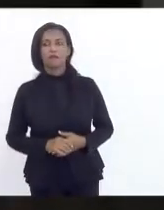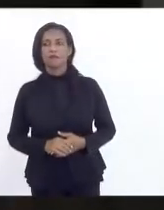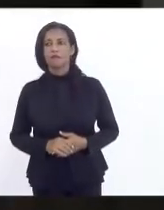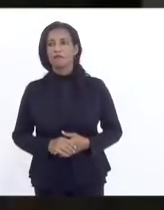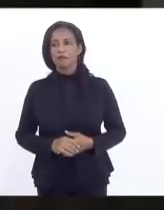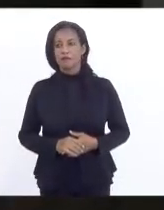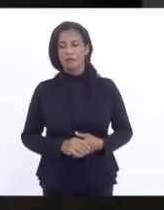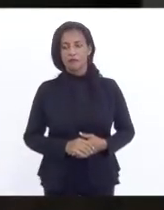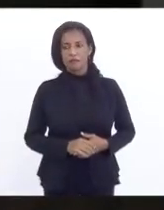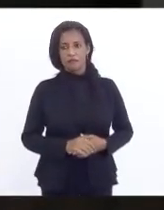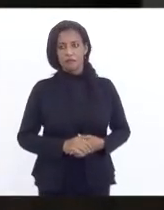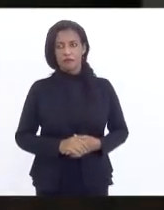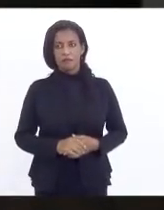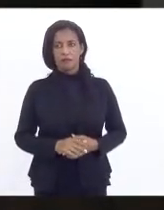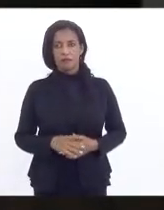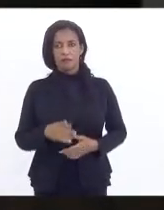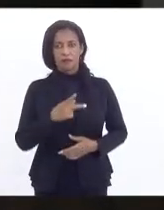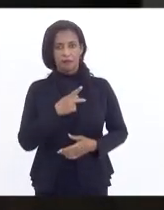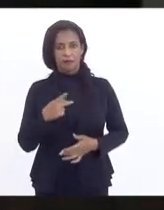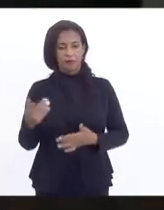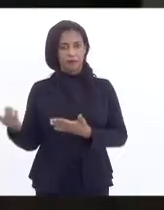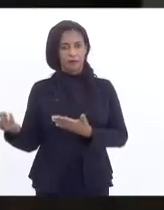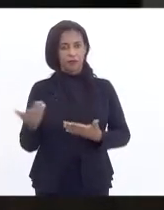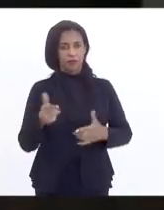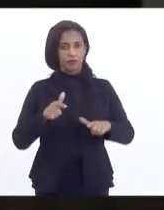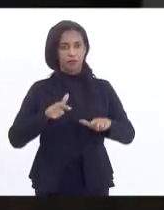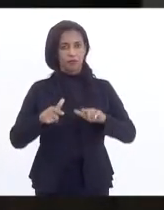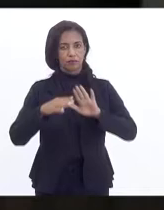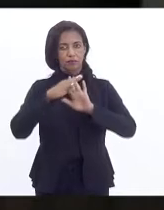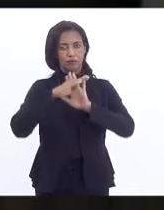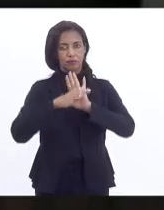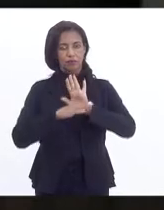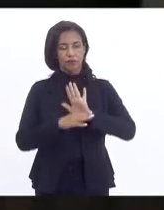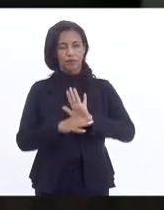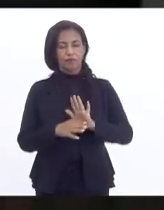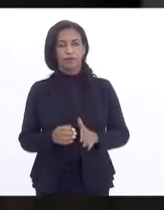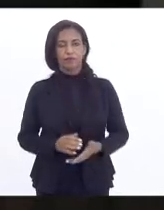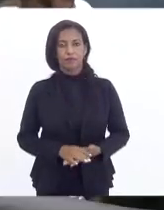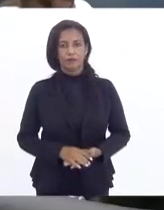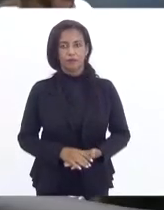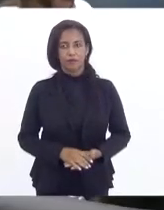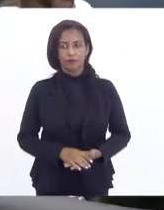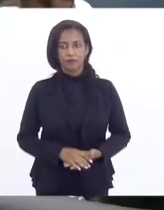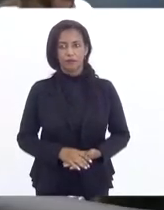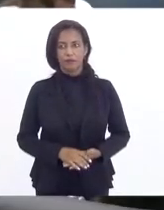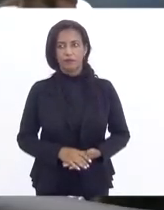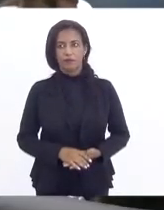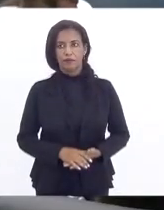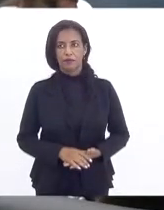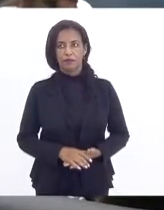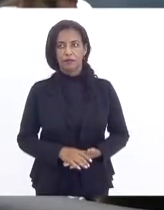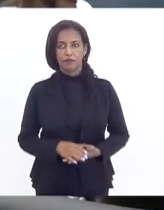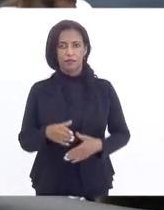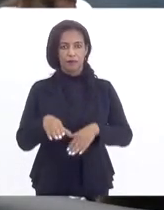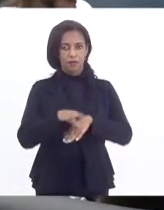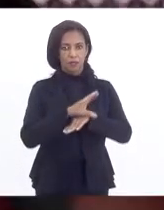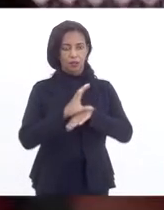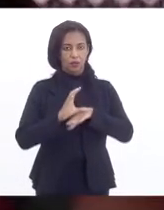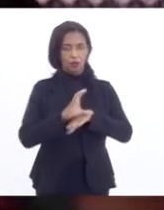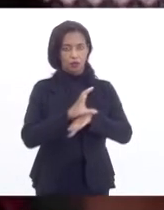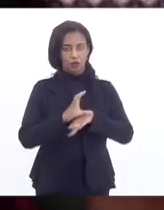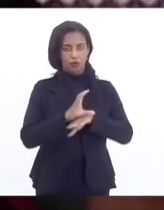era constitucionalidade. Mas deixamos os trabalhos à ordem. Qual de novo o parecer de Vossa Excelência? Pela